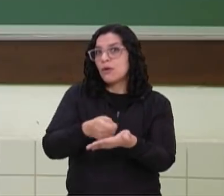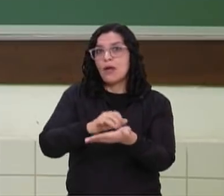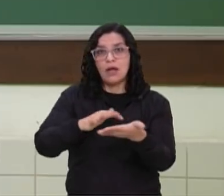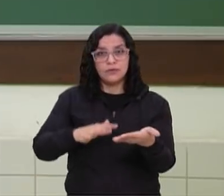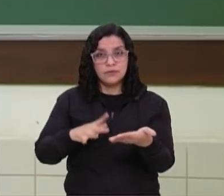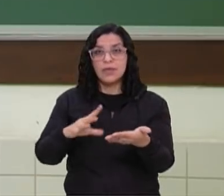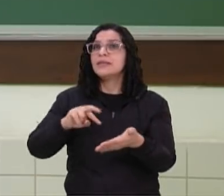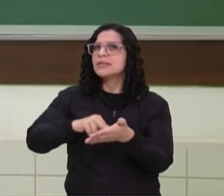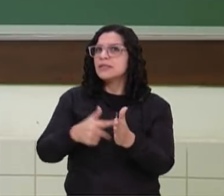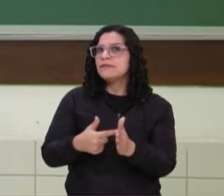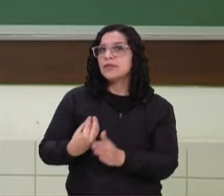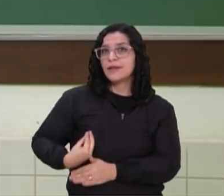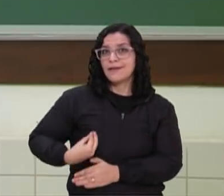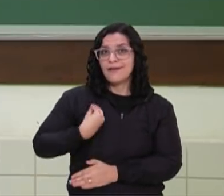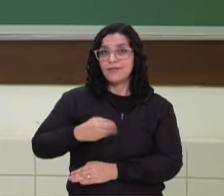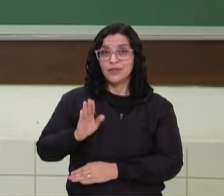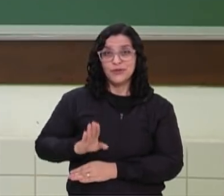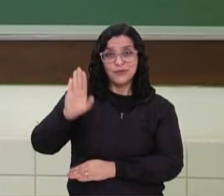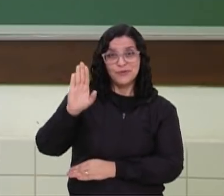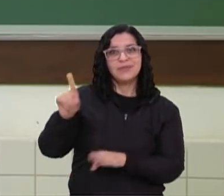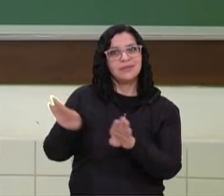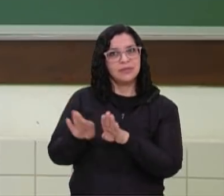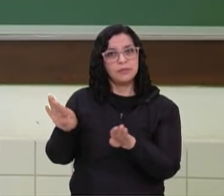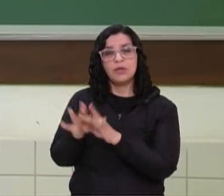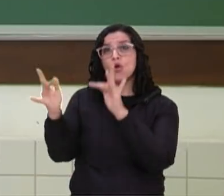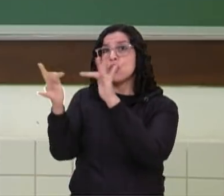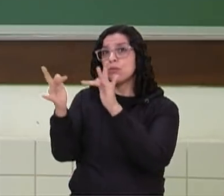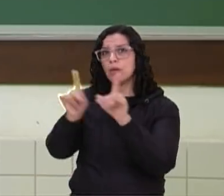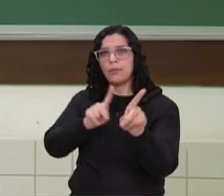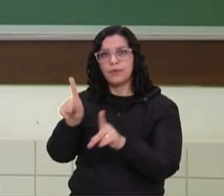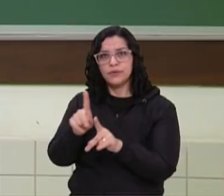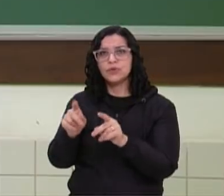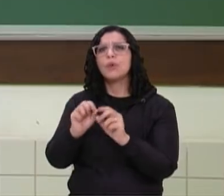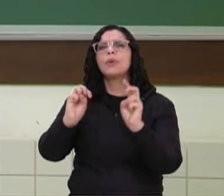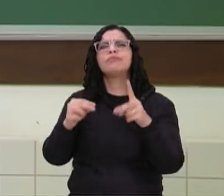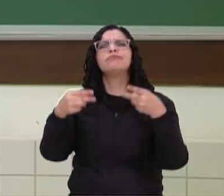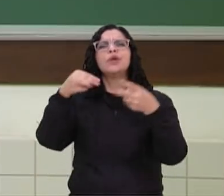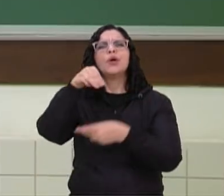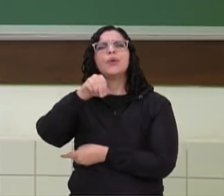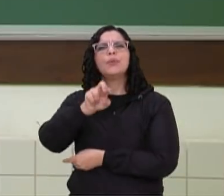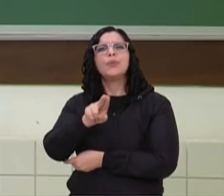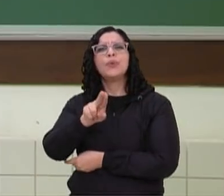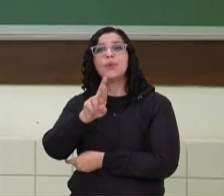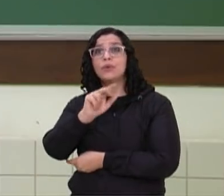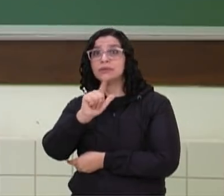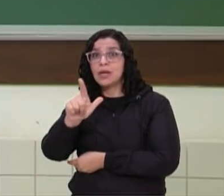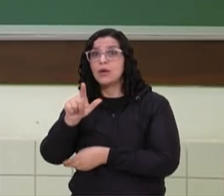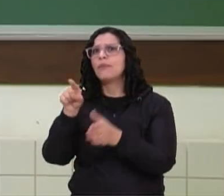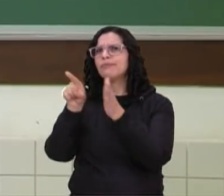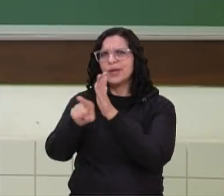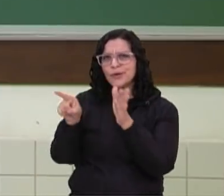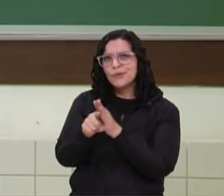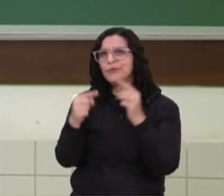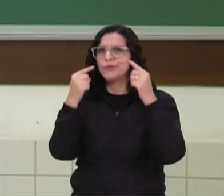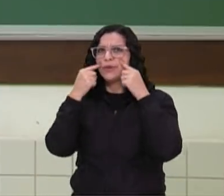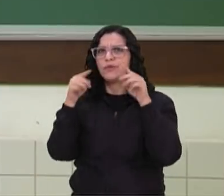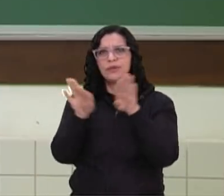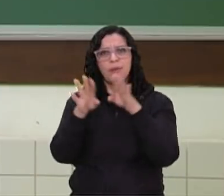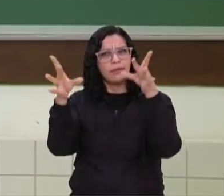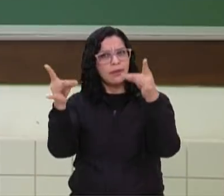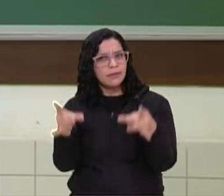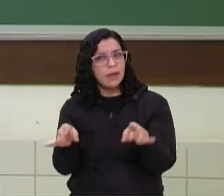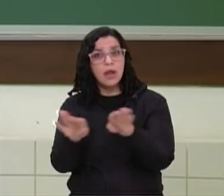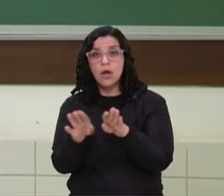ali e, é claro, sempre entrar em contato com o professor de vocês através do mural, tirar suas dúvidas, questionamentos